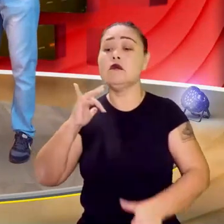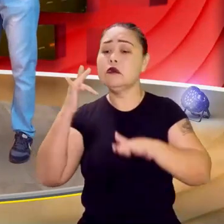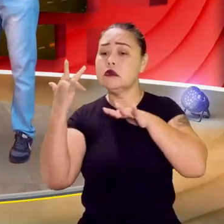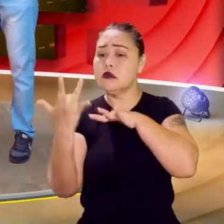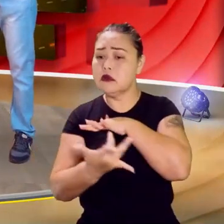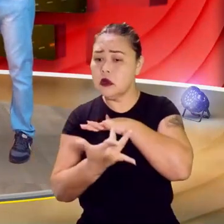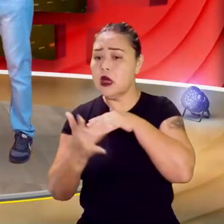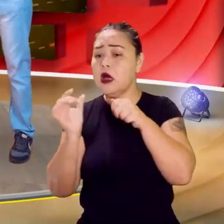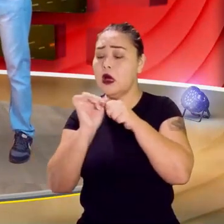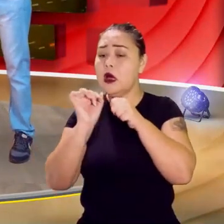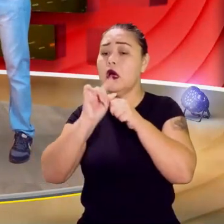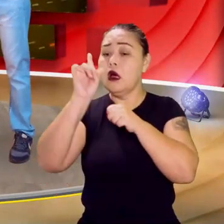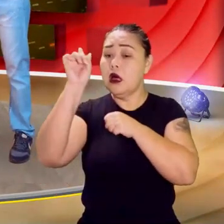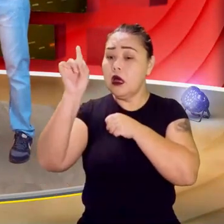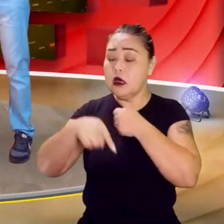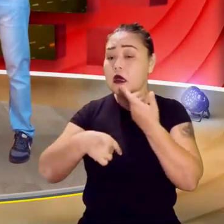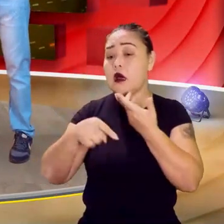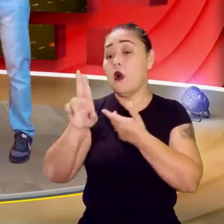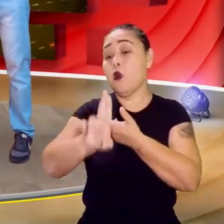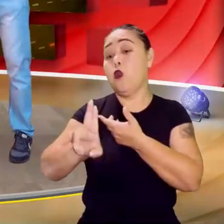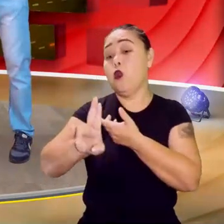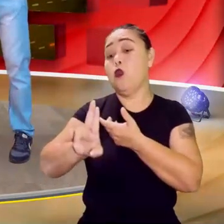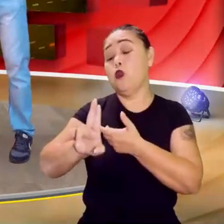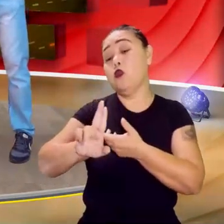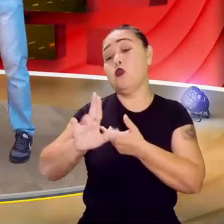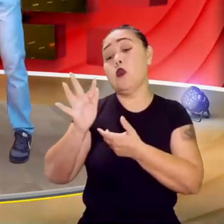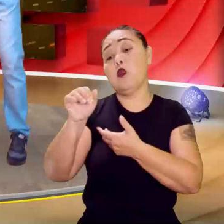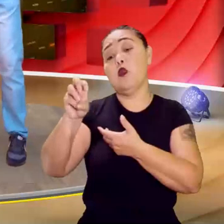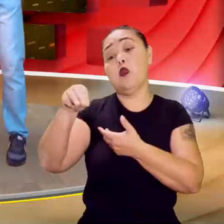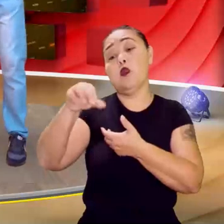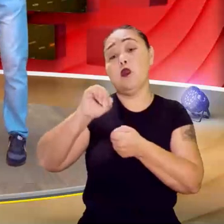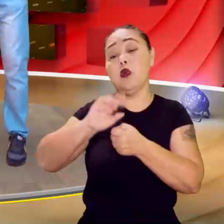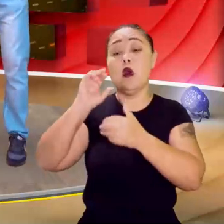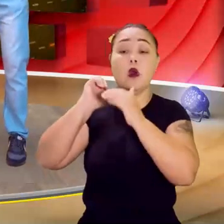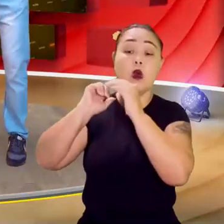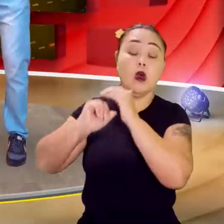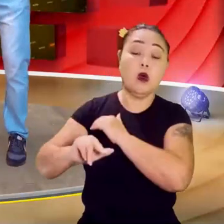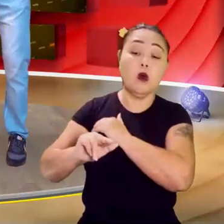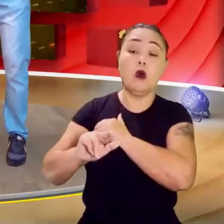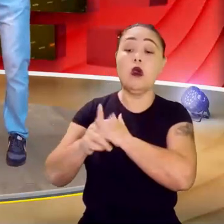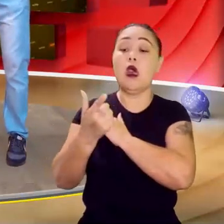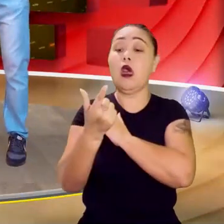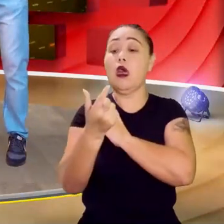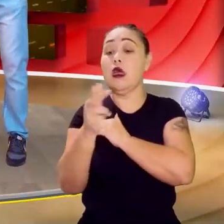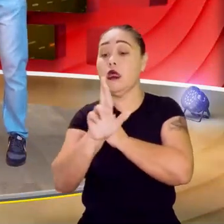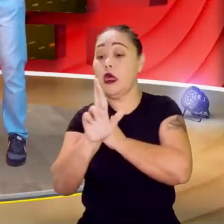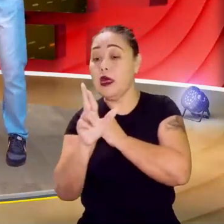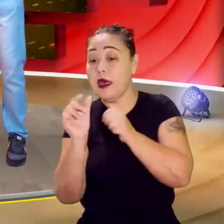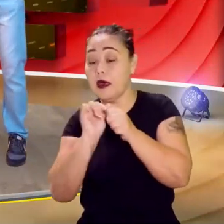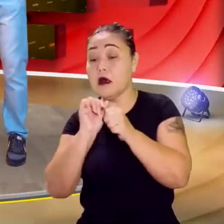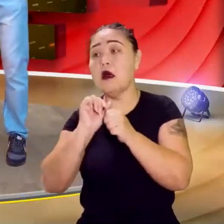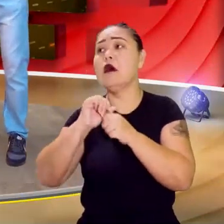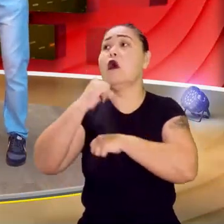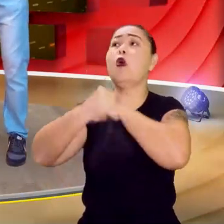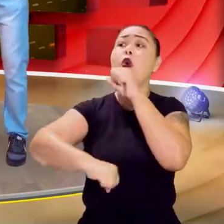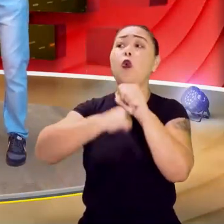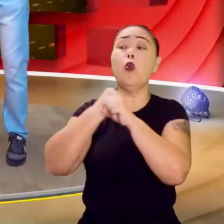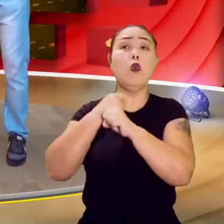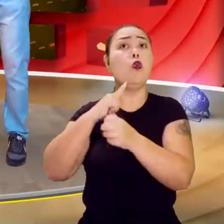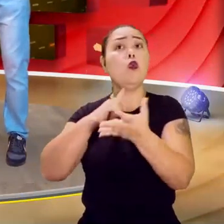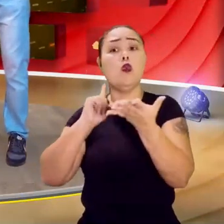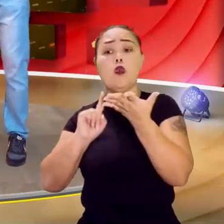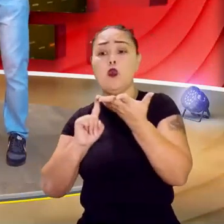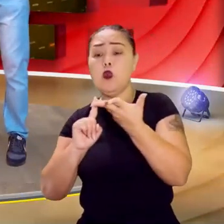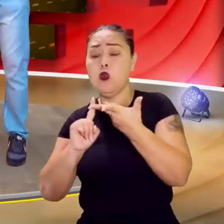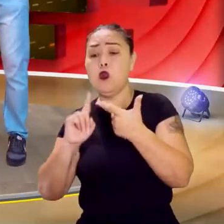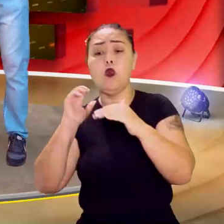muitas pessoas que usam essa fórmula para dizer assim, olha, se você guardar tantos reais por mês, daqui a tantos anos você vai ter não sei